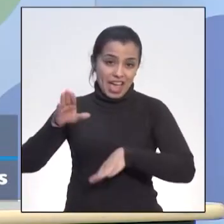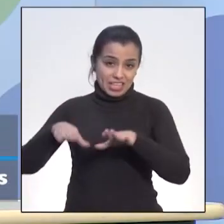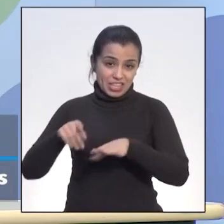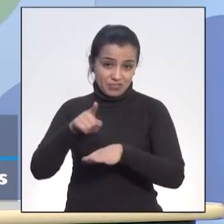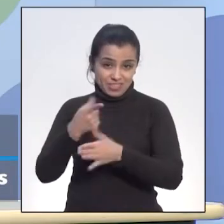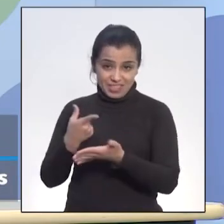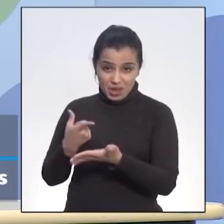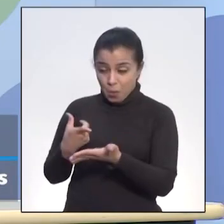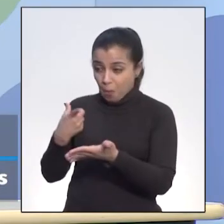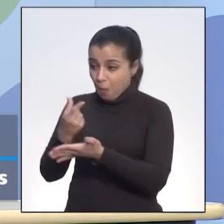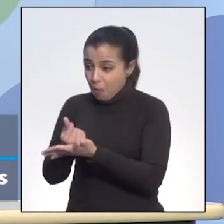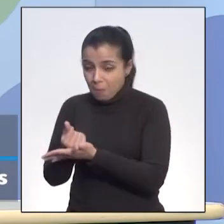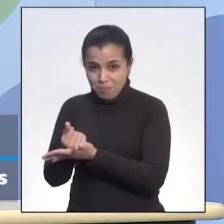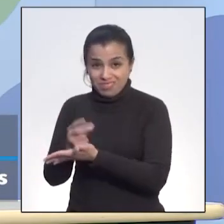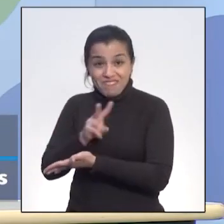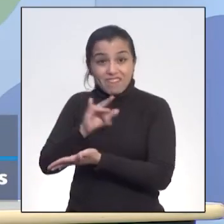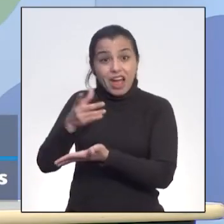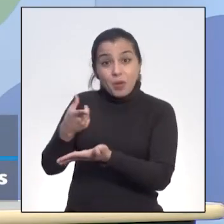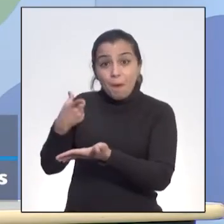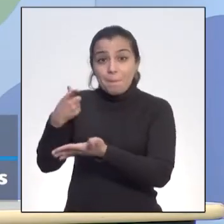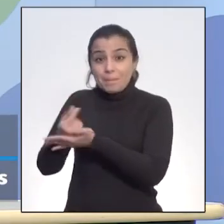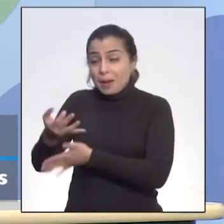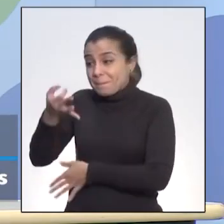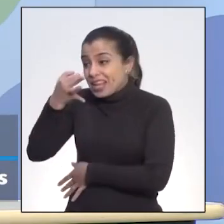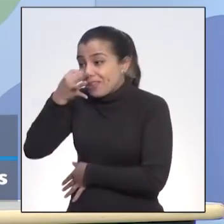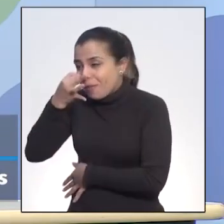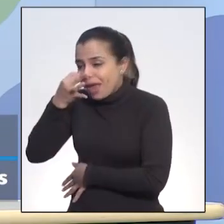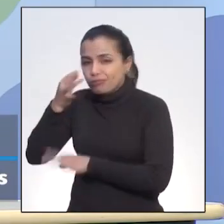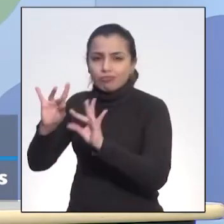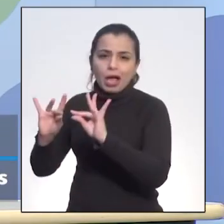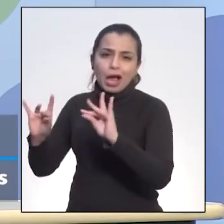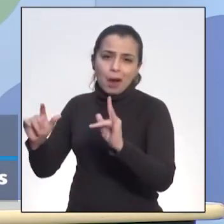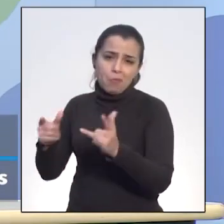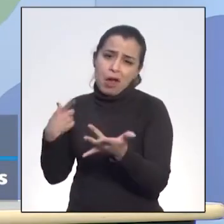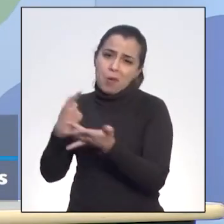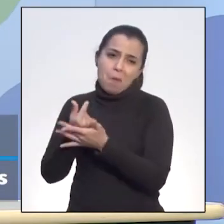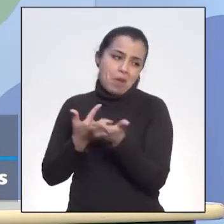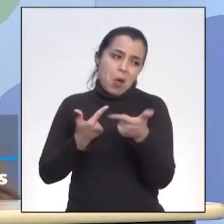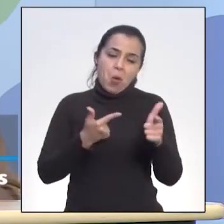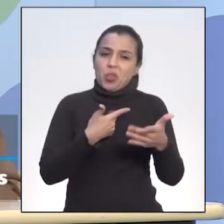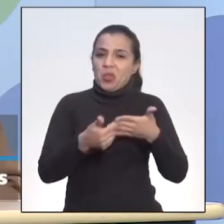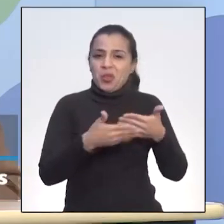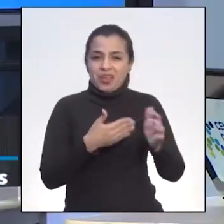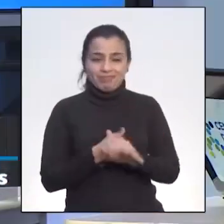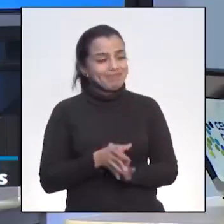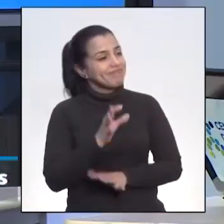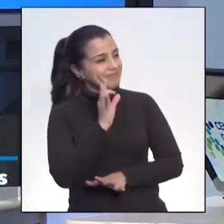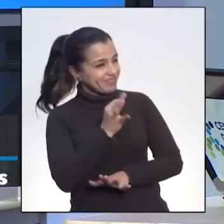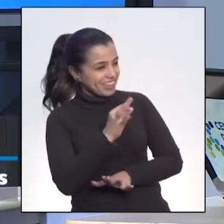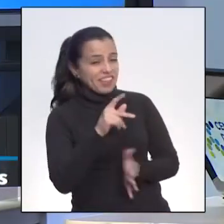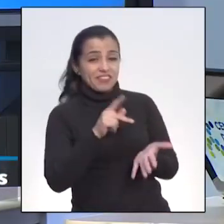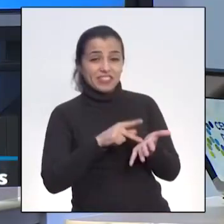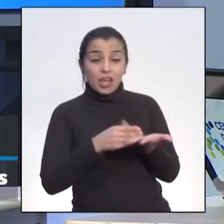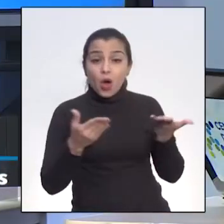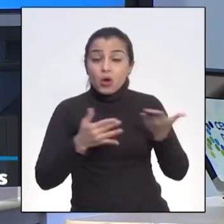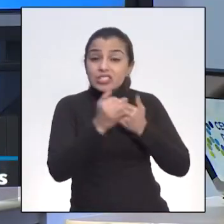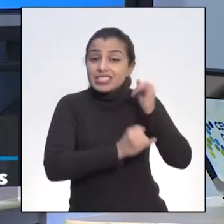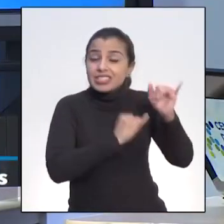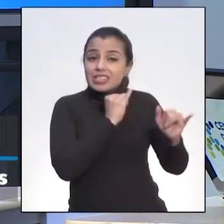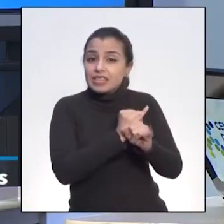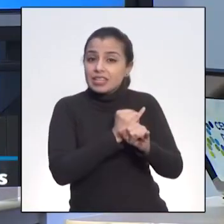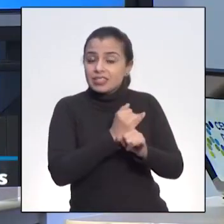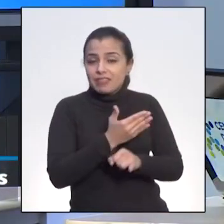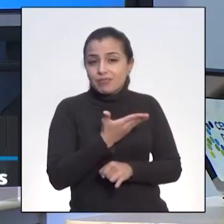e já aconteceu comigo. Isso. De comprar qualquer um e depois hoje aquela coisa. A internet ela nos possibilita muito hoje.